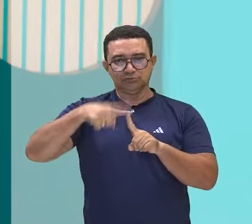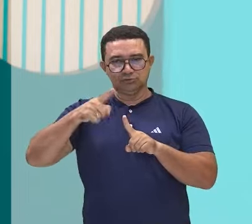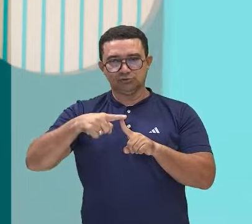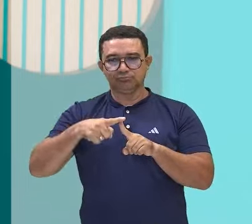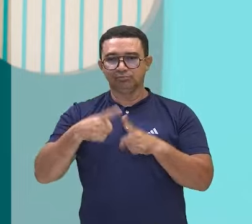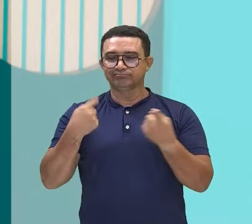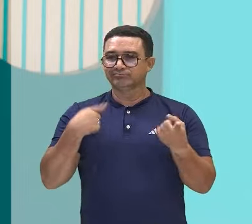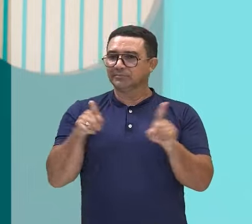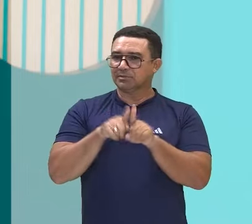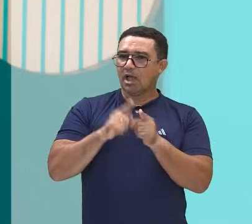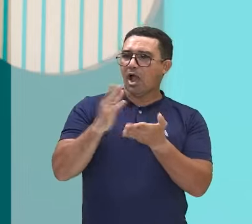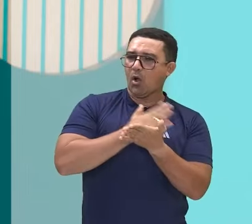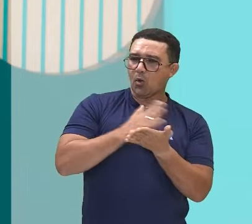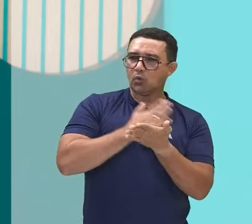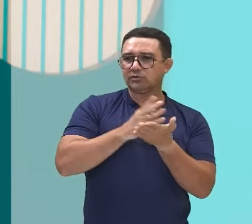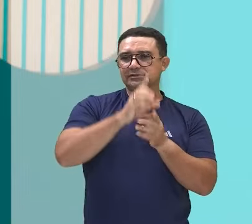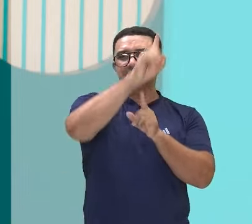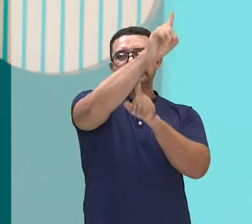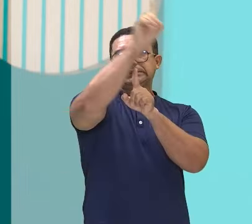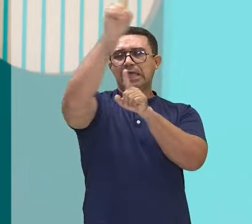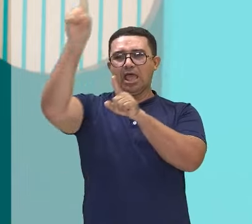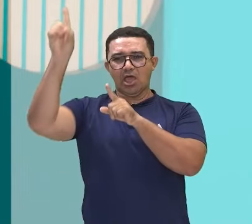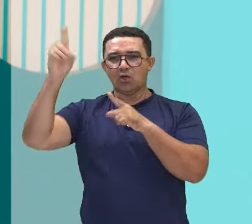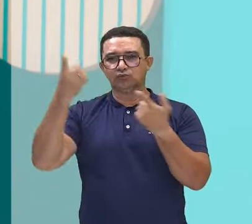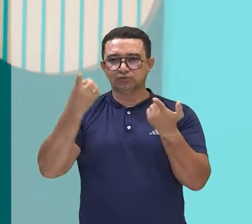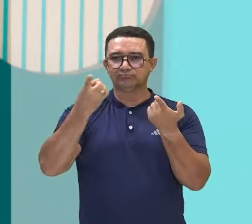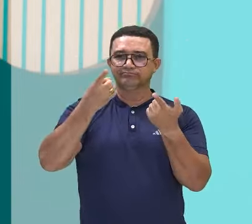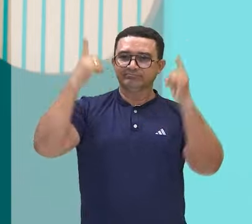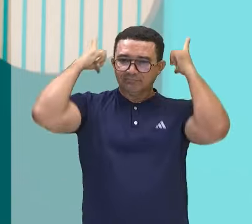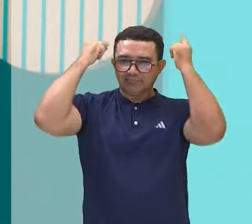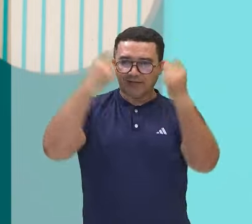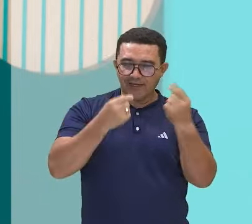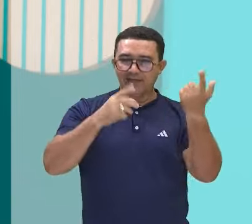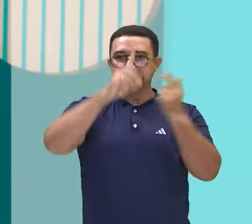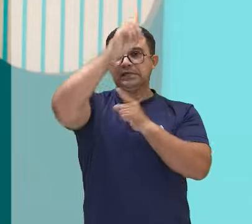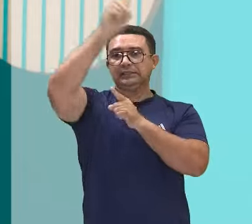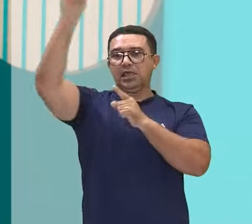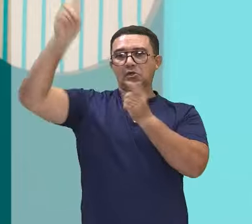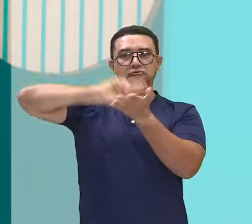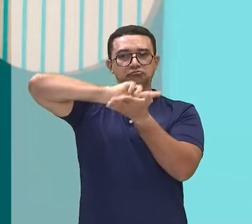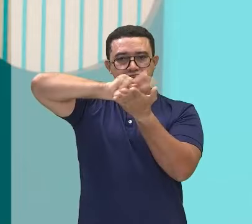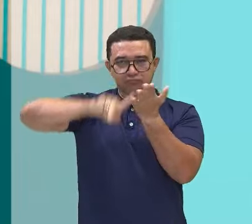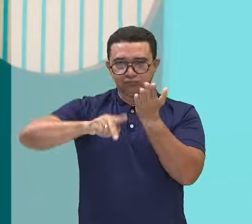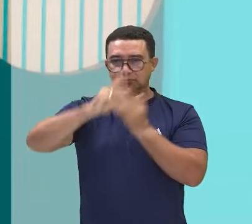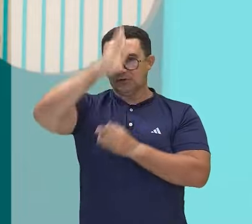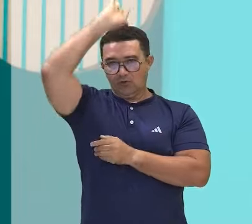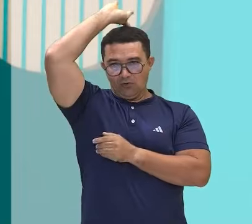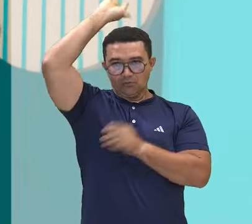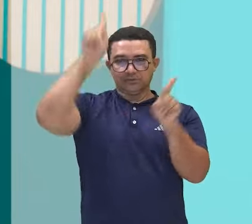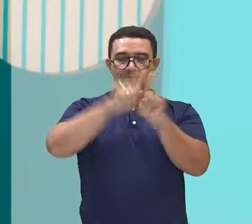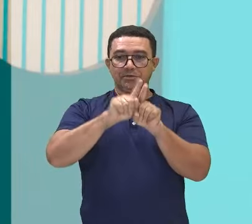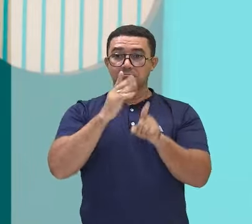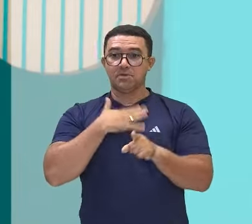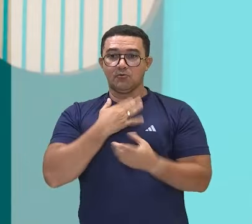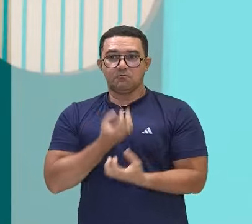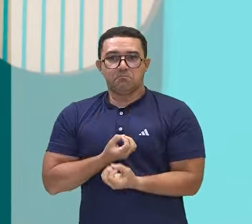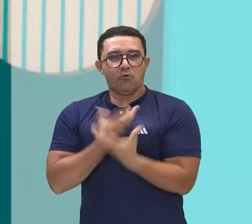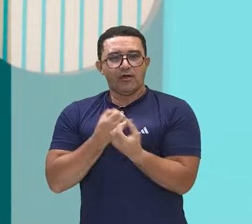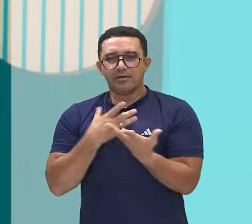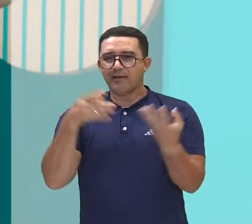deusas da Grécia, deusas da Roma, justamente porque eu quero dizer assim, olha, o meu poema é tão